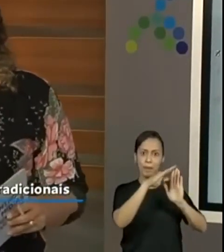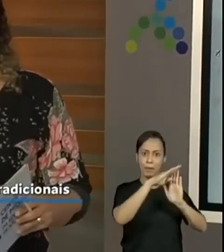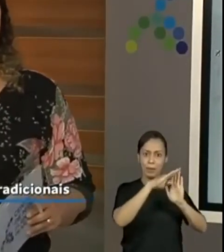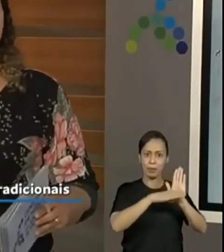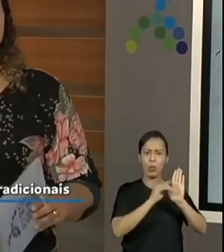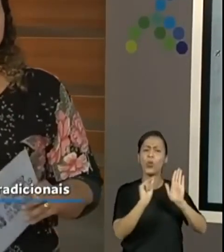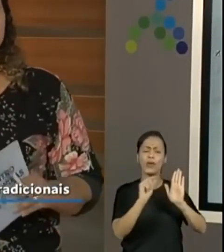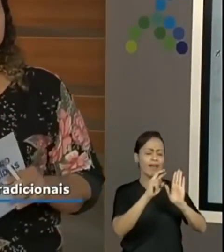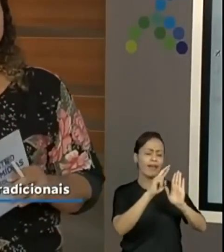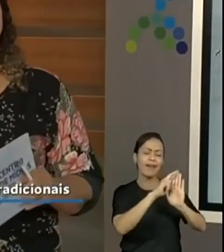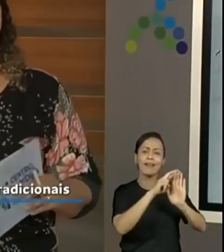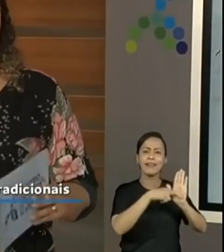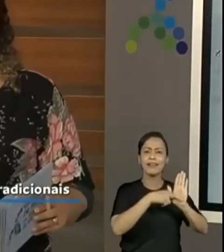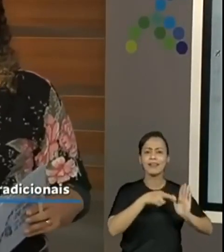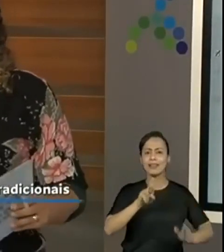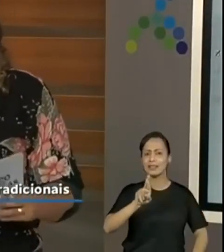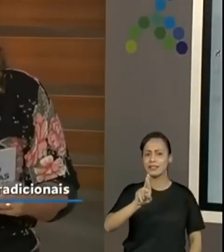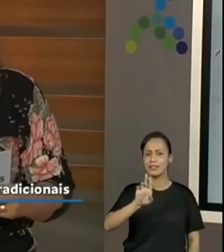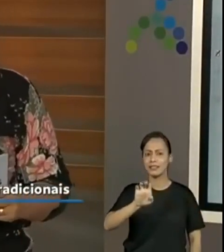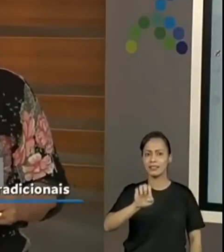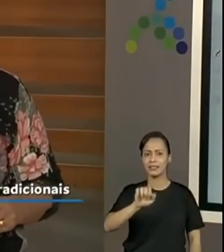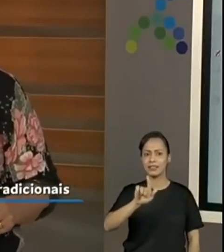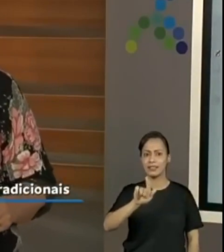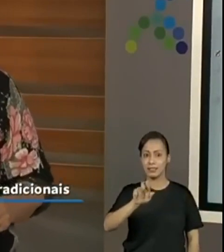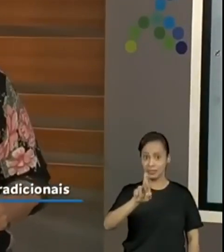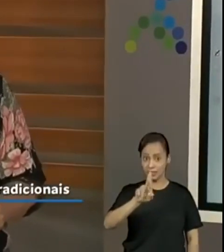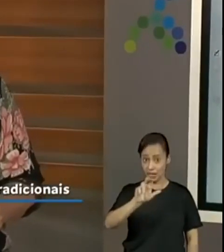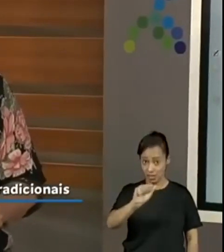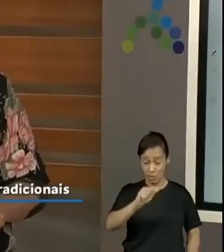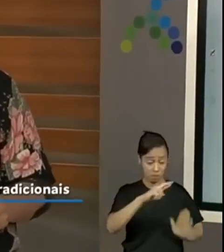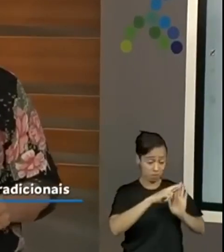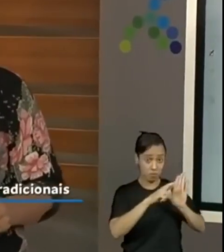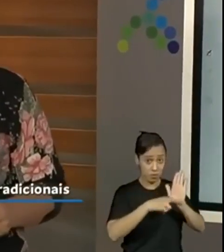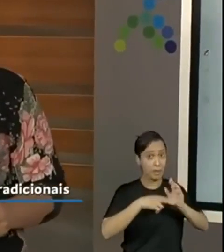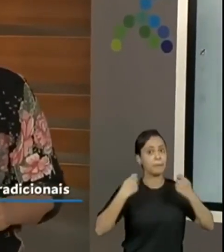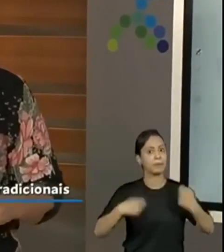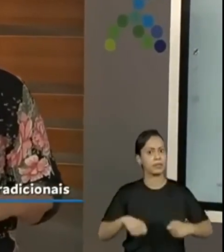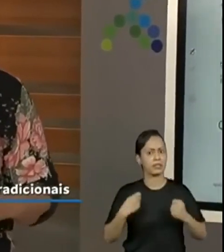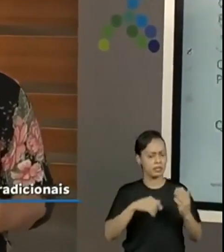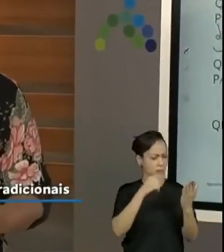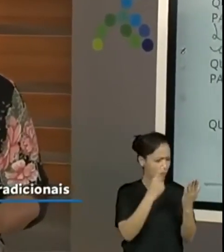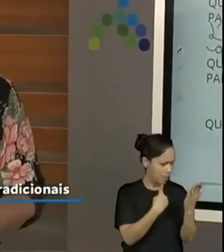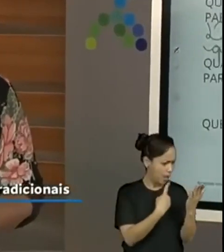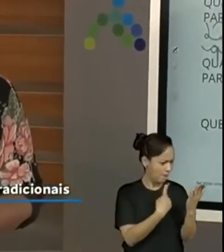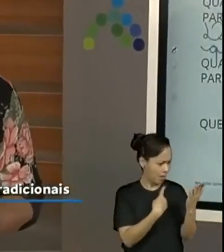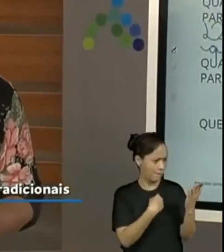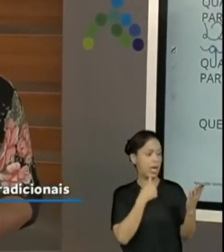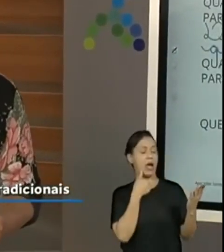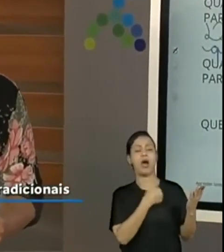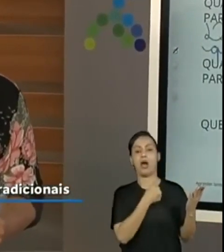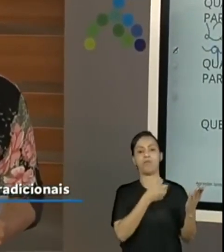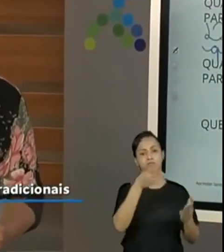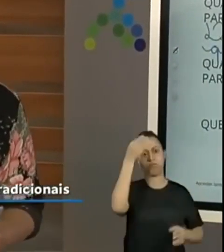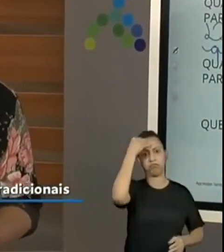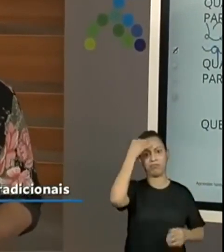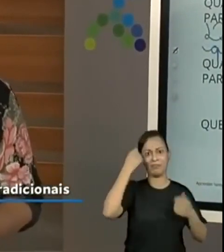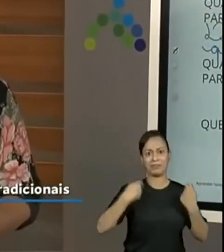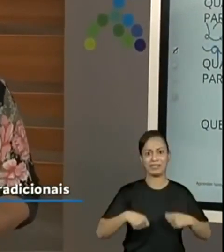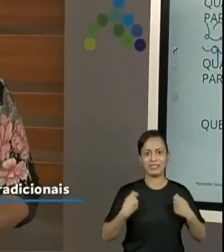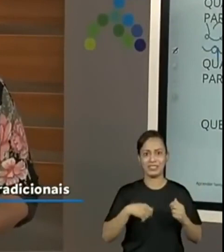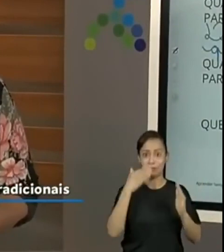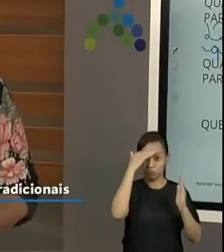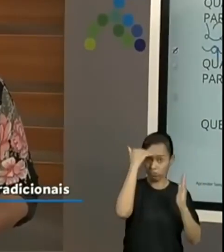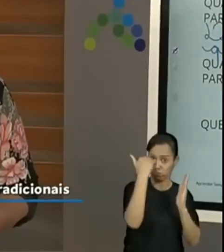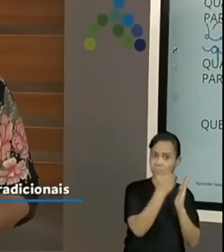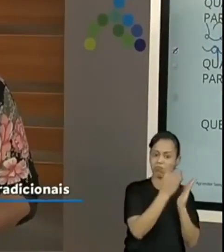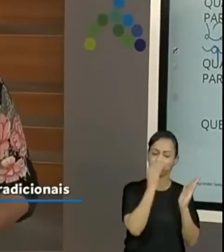de brincadeira, ele tem aí partes que ajudam, lembra? As duas perguntas que a gente fez, a gente voltou na primeira